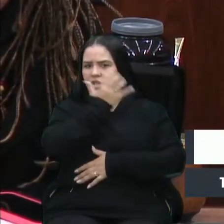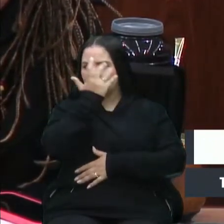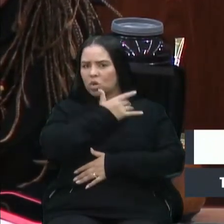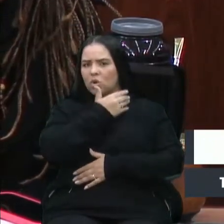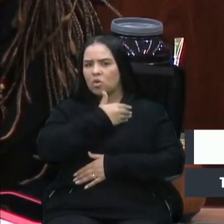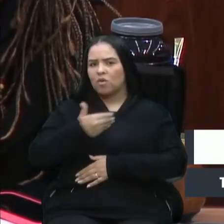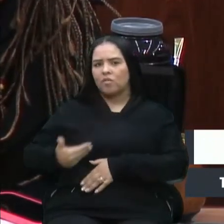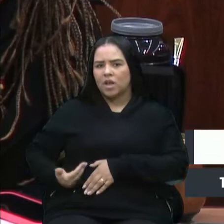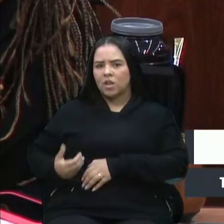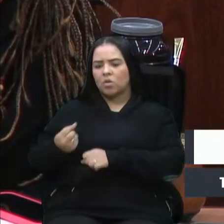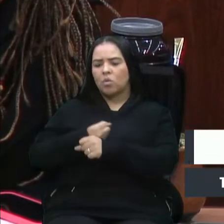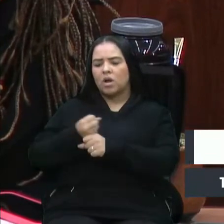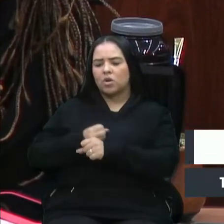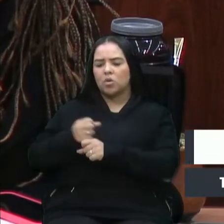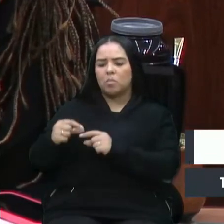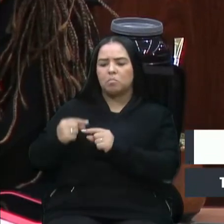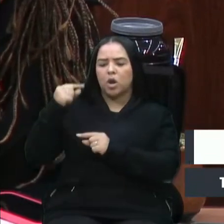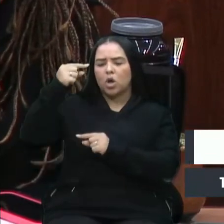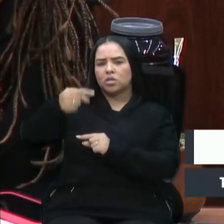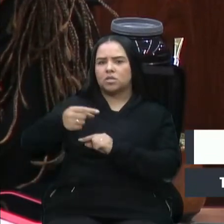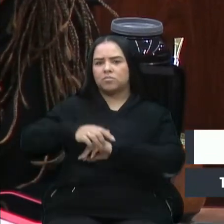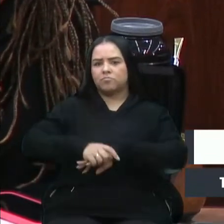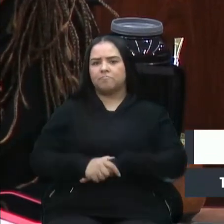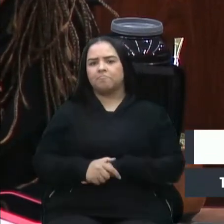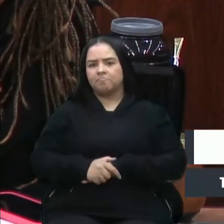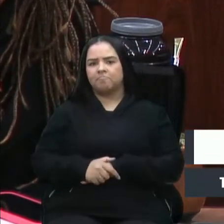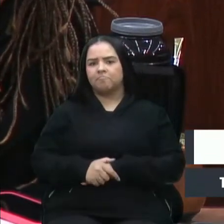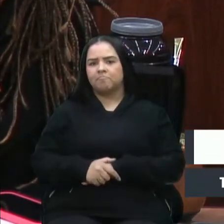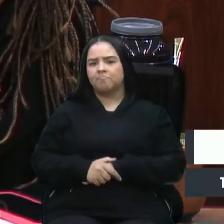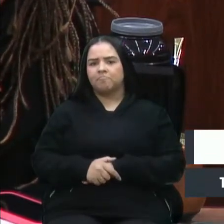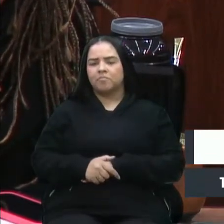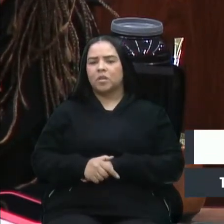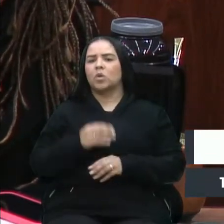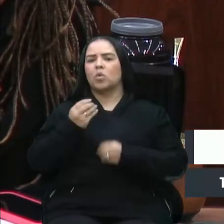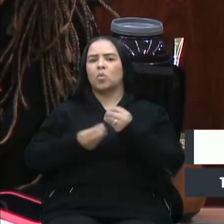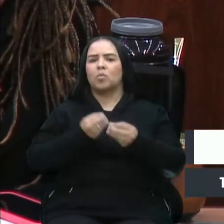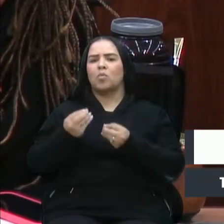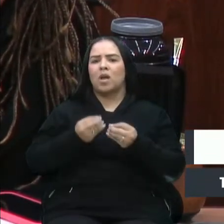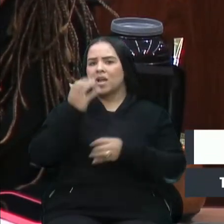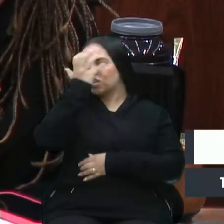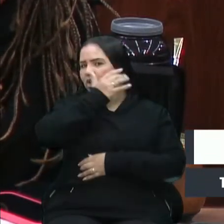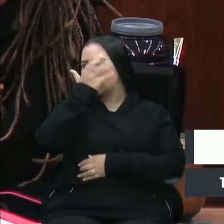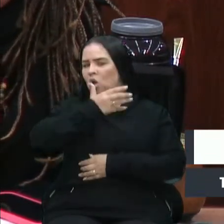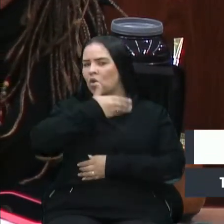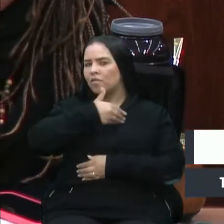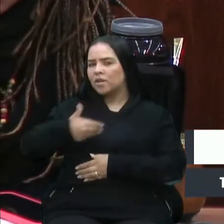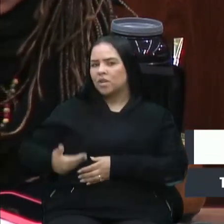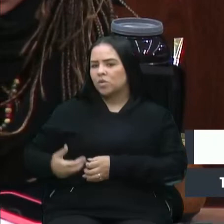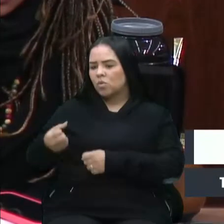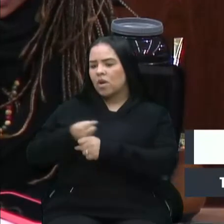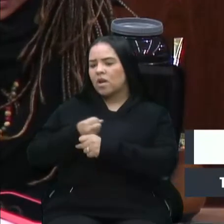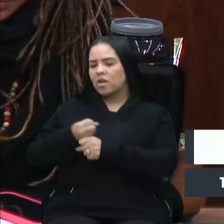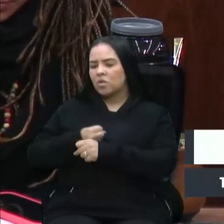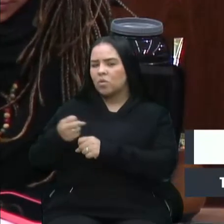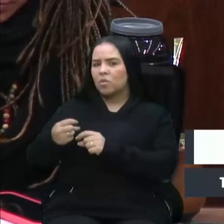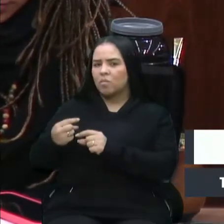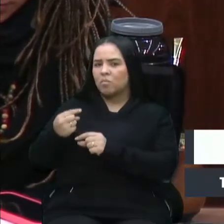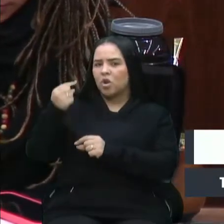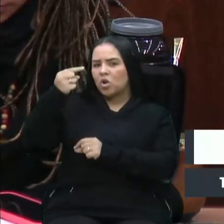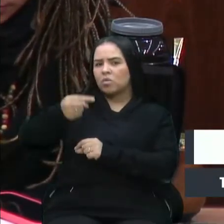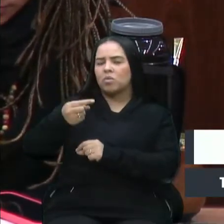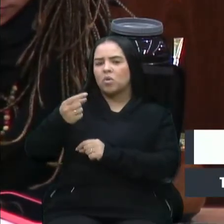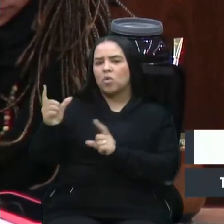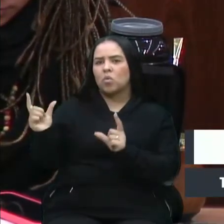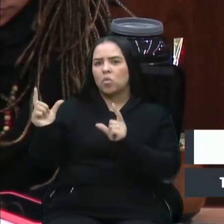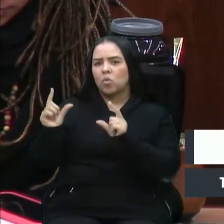governar o ano que vem como é que o prefeito adilon vai governar o ano que vem com a com